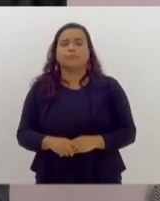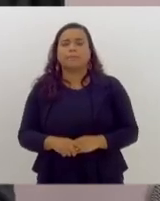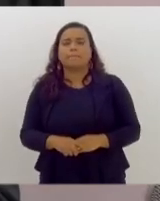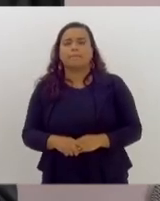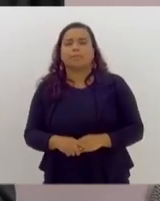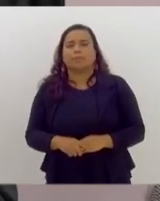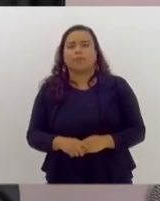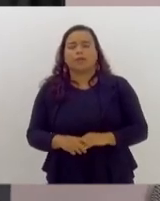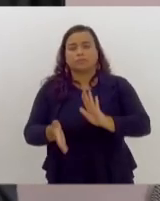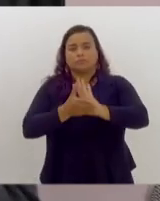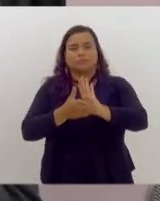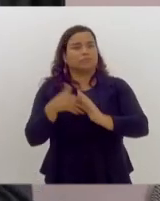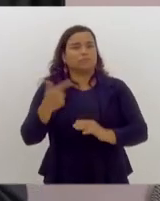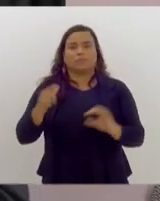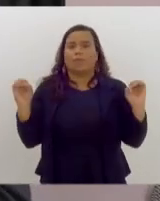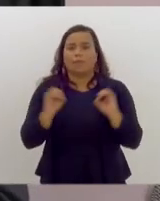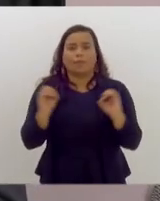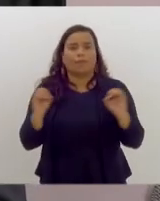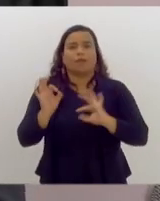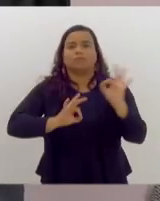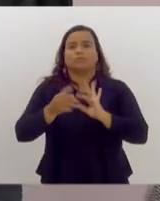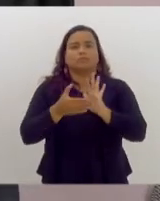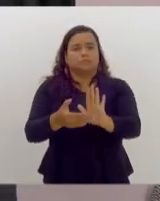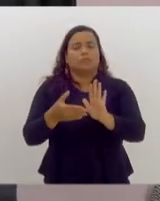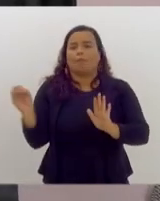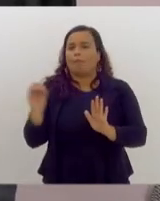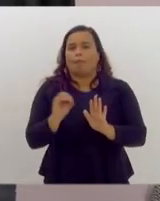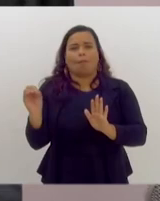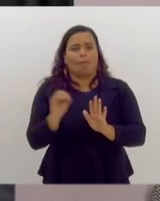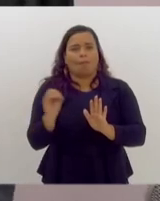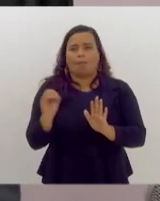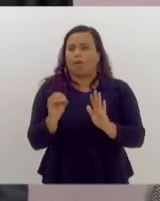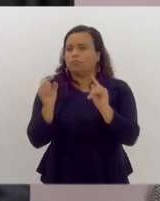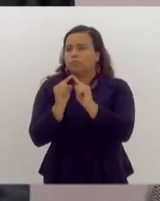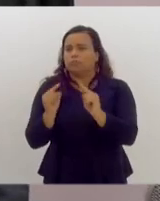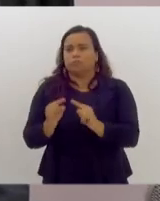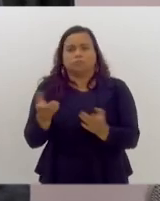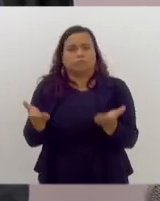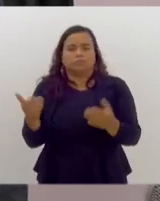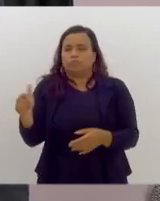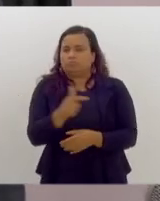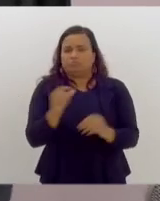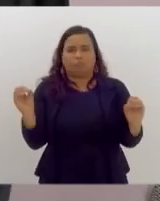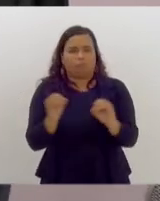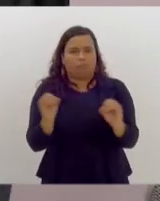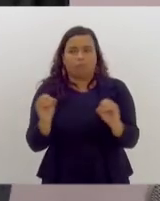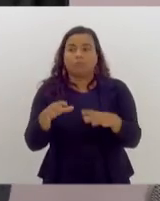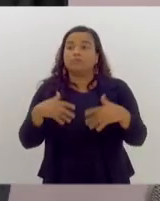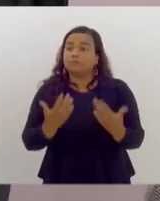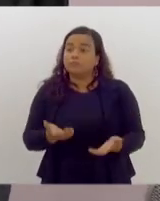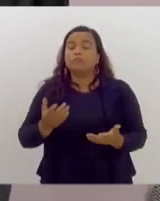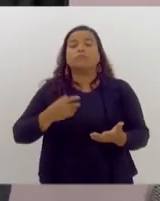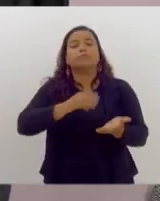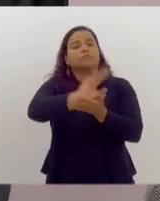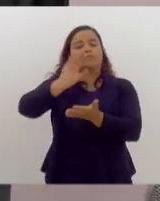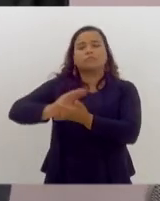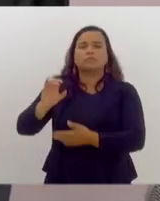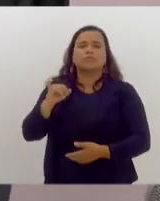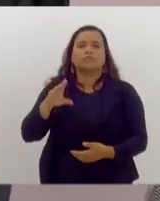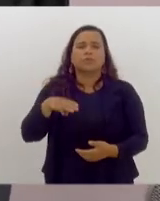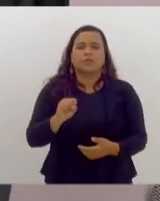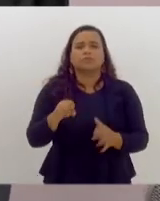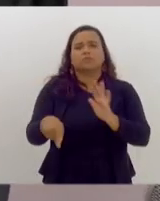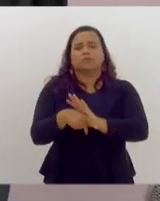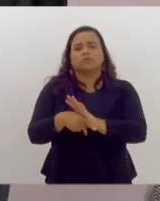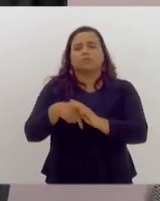Não apresentou uma proposta, não apresentou um planejamento que fosse minimamente condizente, equilibrado, e a repartição do ICMS dos municípios